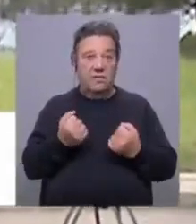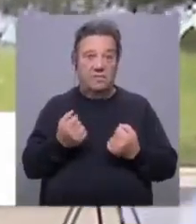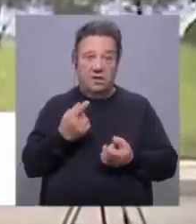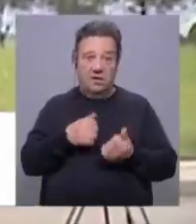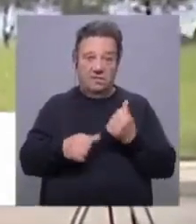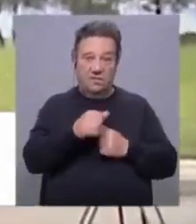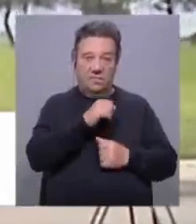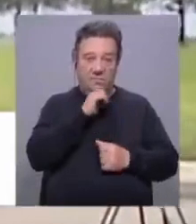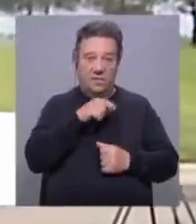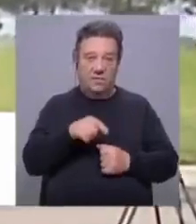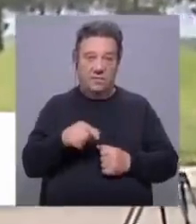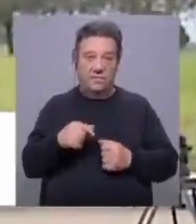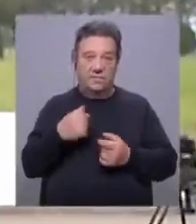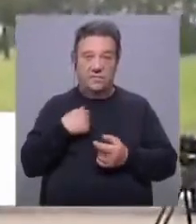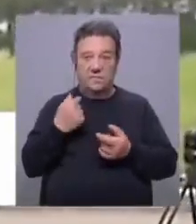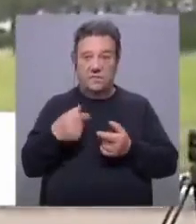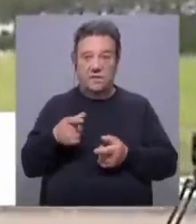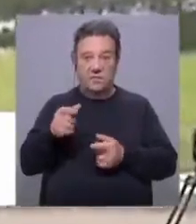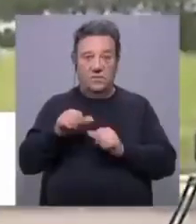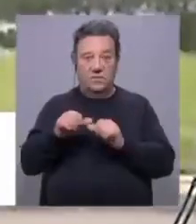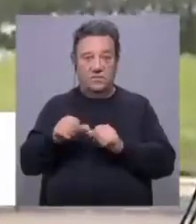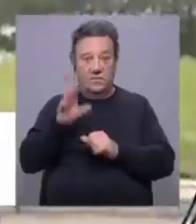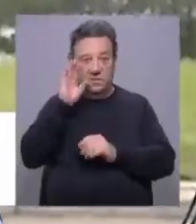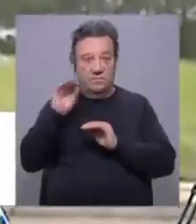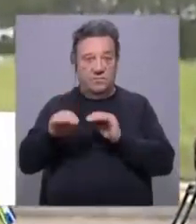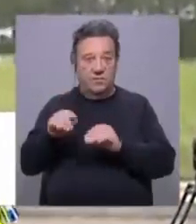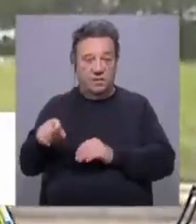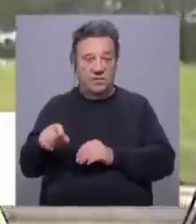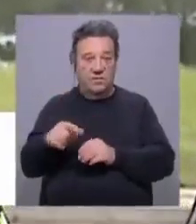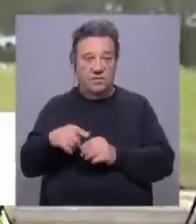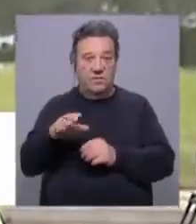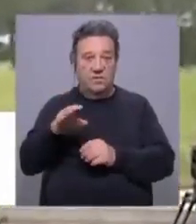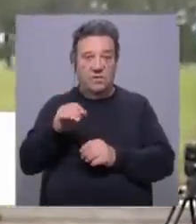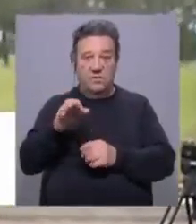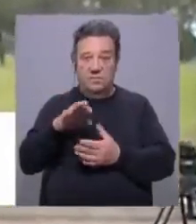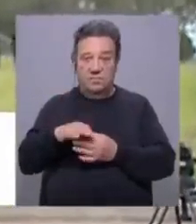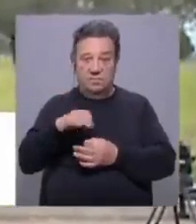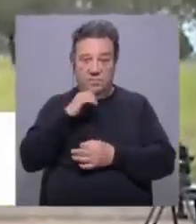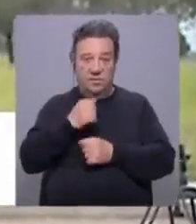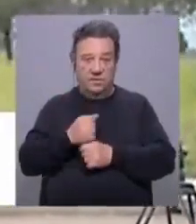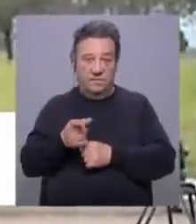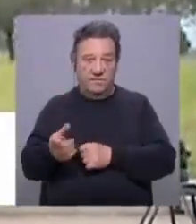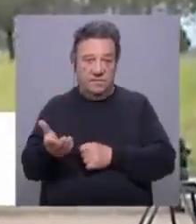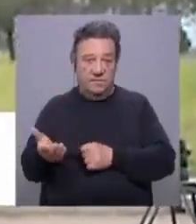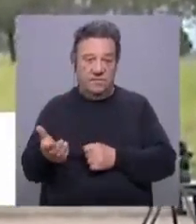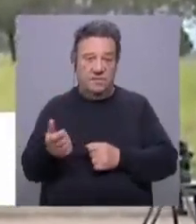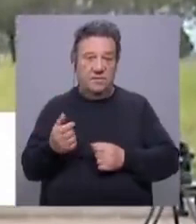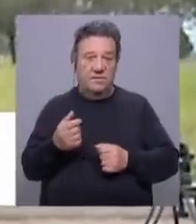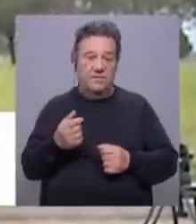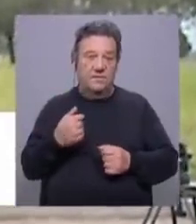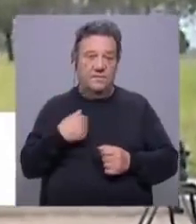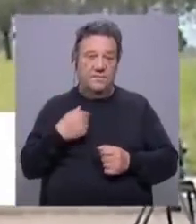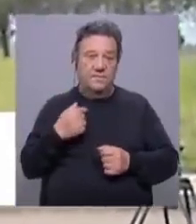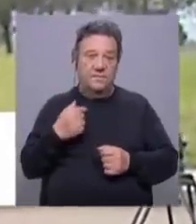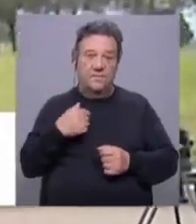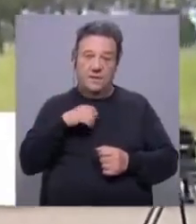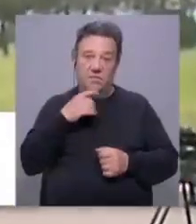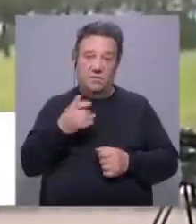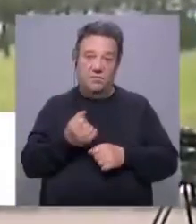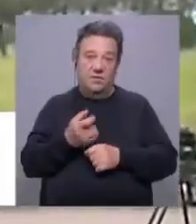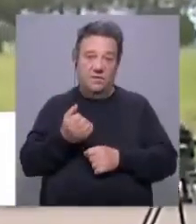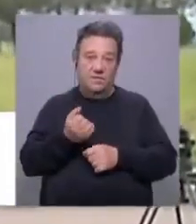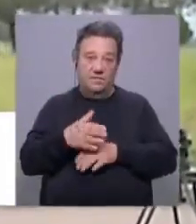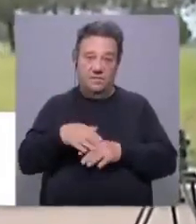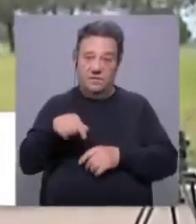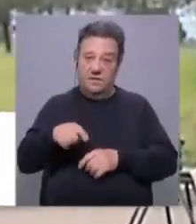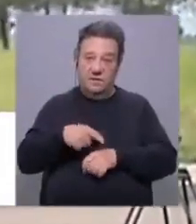na... Nós temos o dispositivo montado e o local é adequado para o efeito e temos essa possibilidade de o fazer aqui